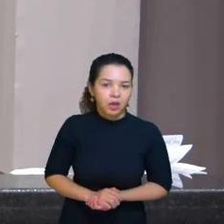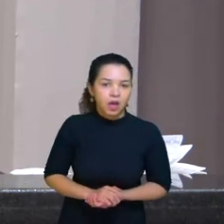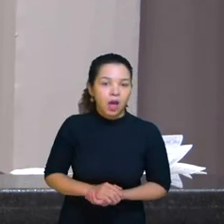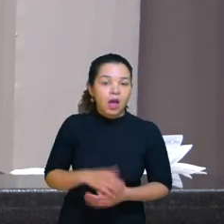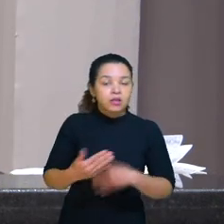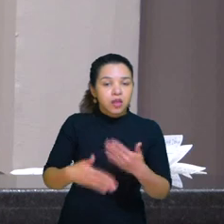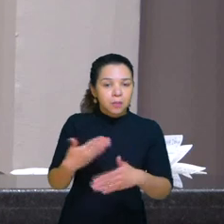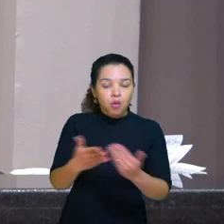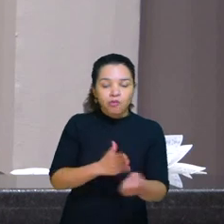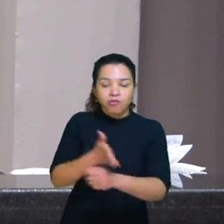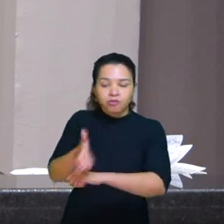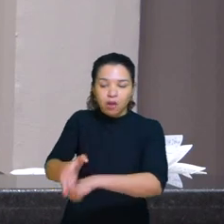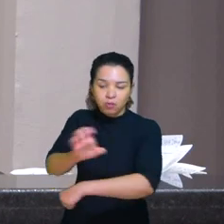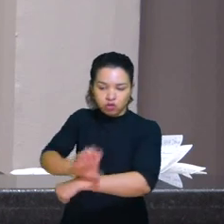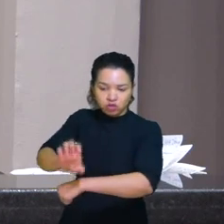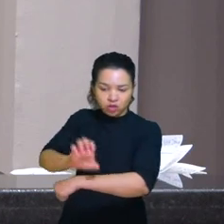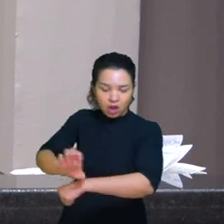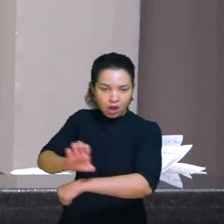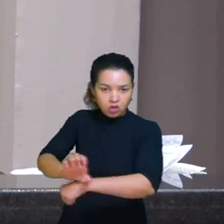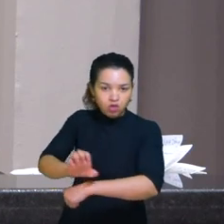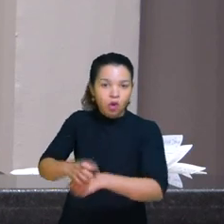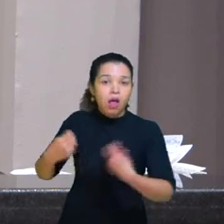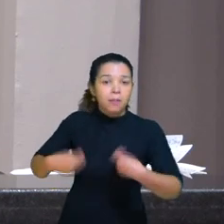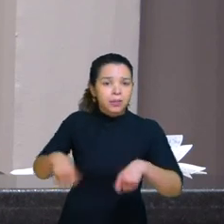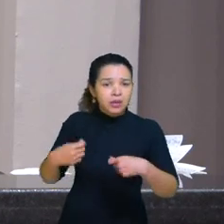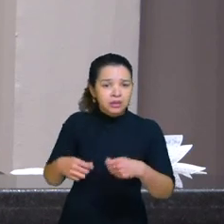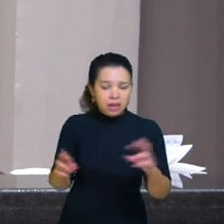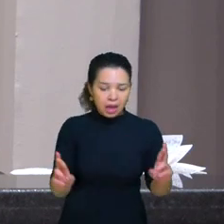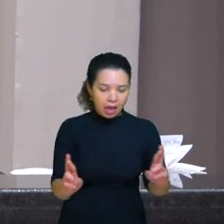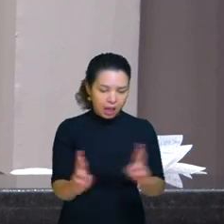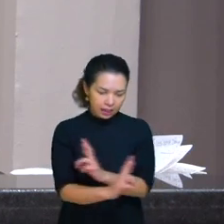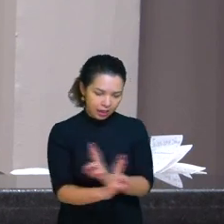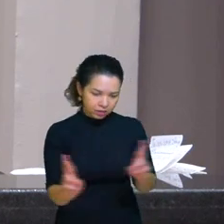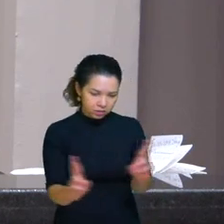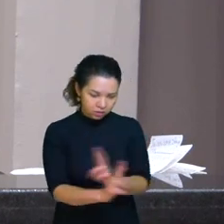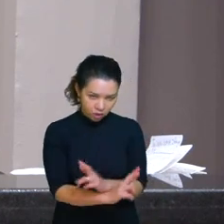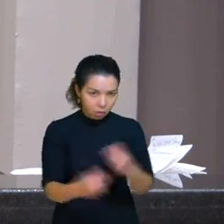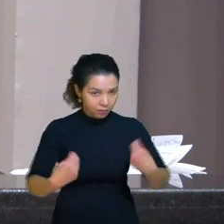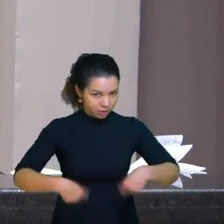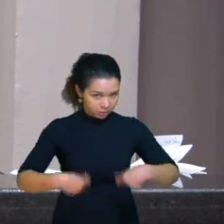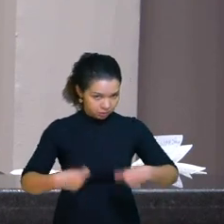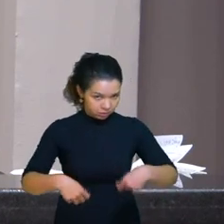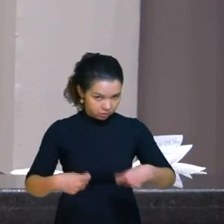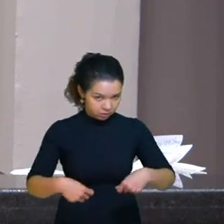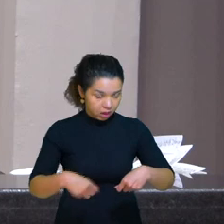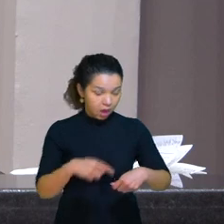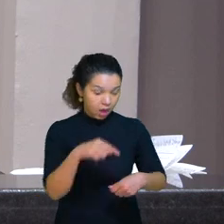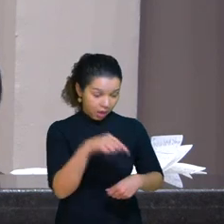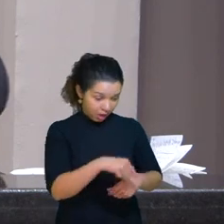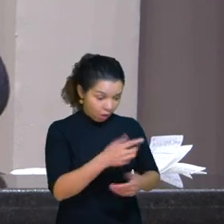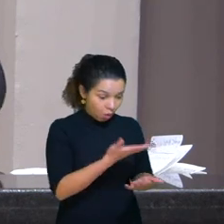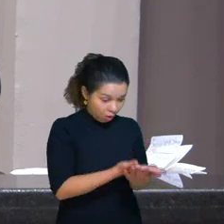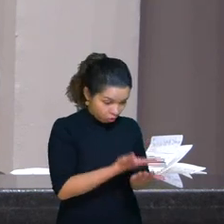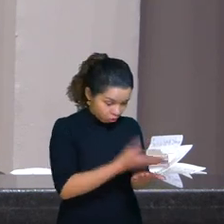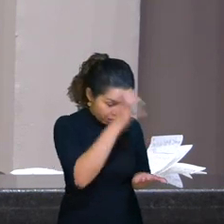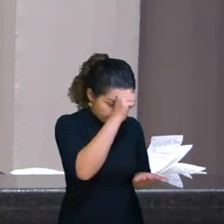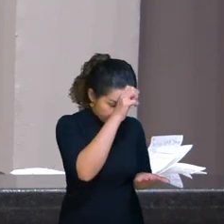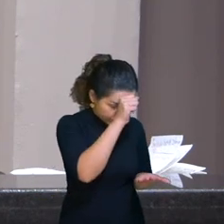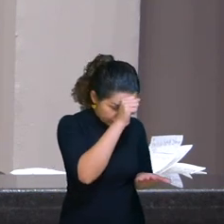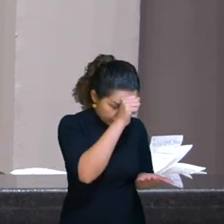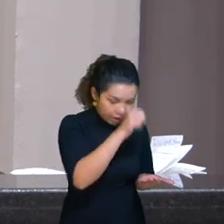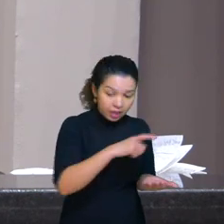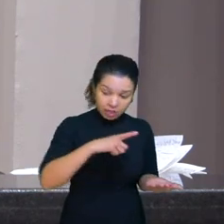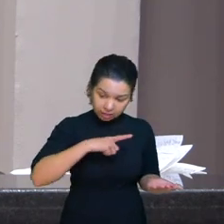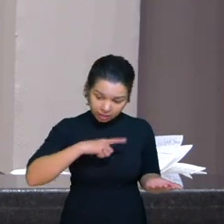estágio ela tem que fazer uma relação uma relação que isso que ela aprendeu com fot acontece aqui no